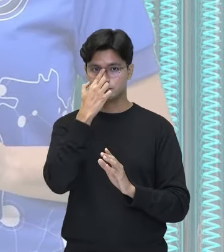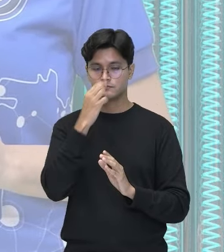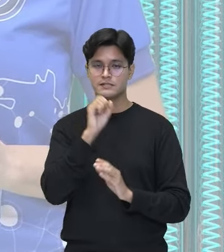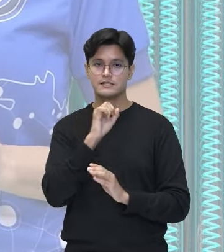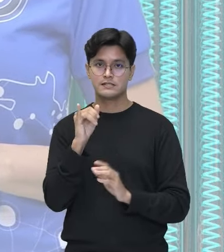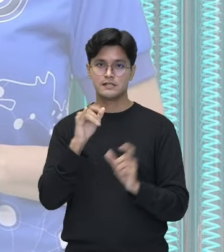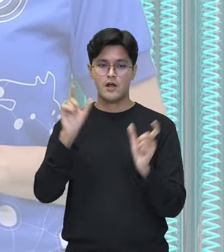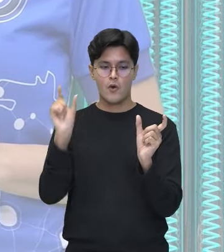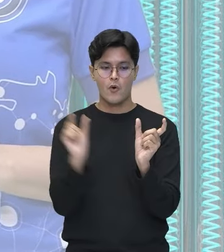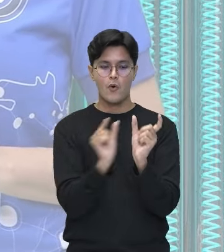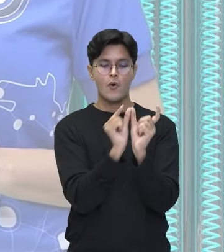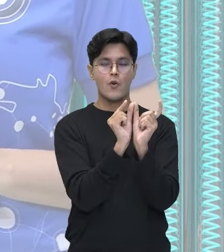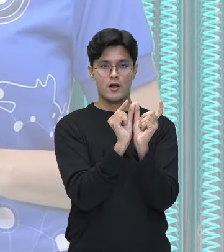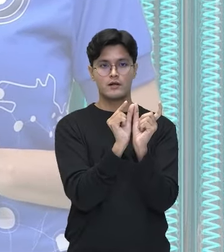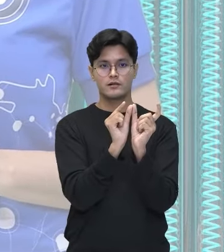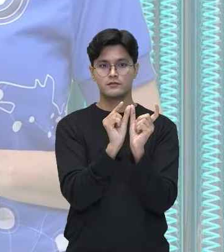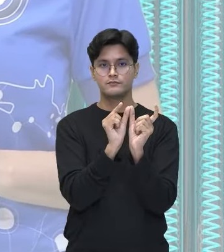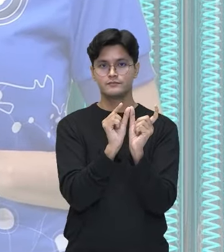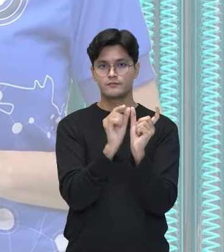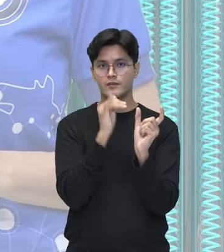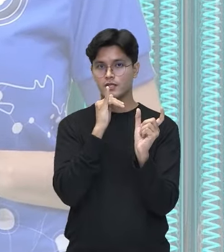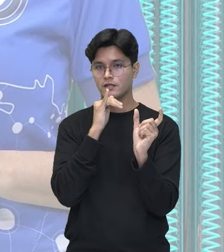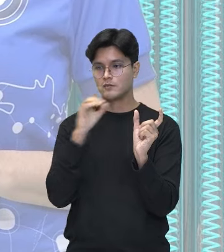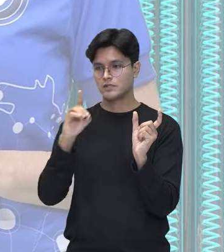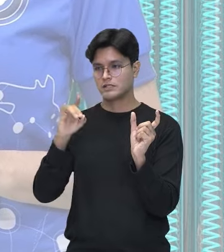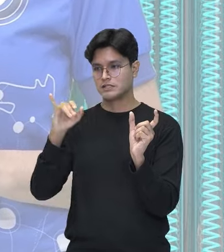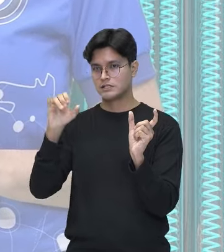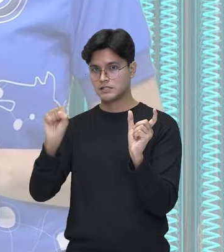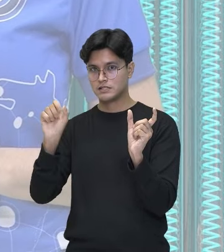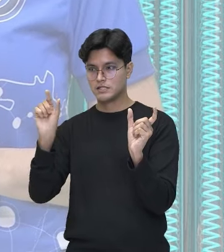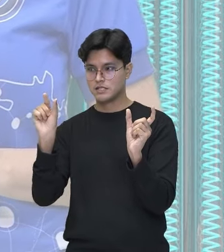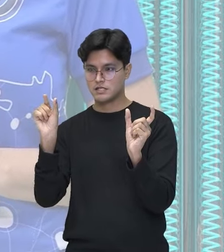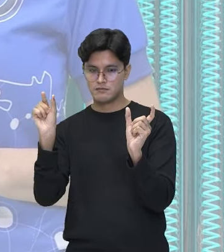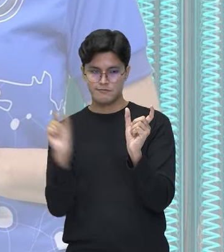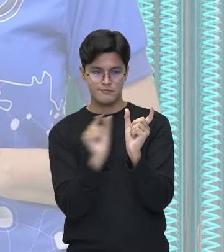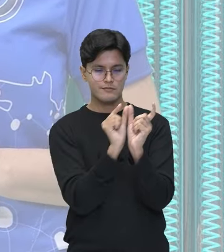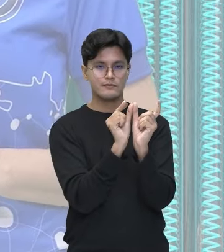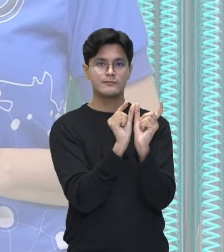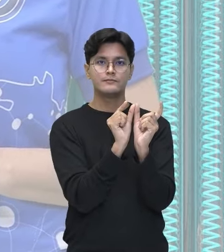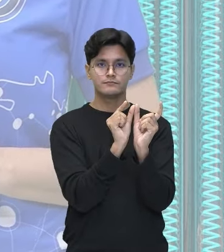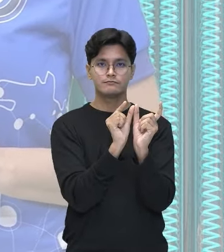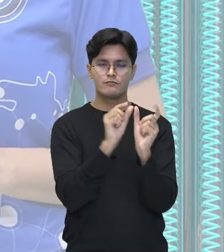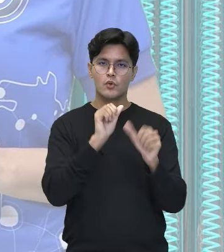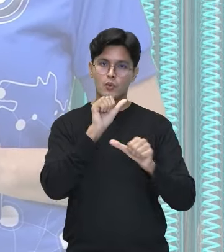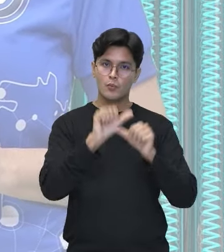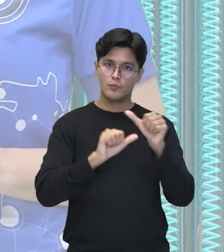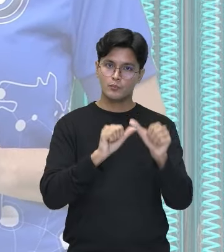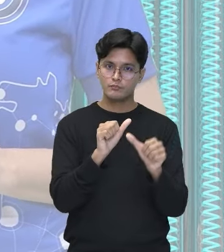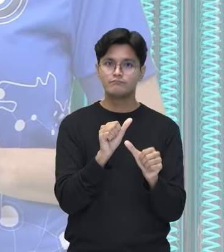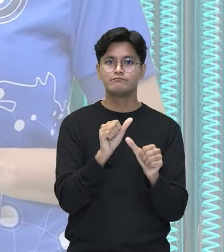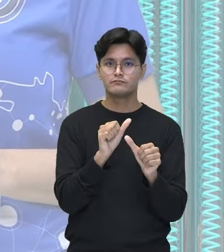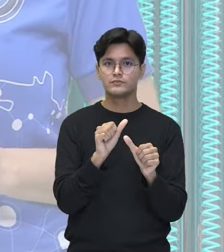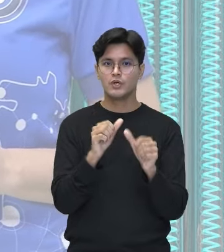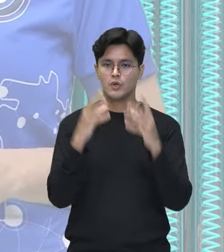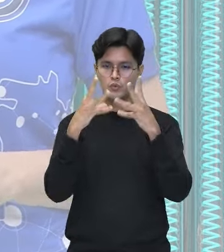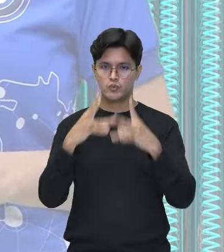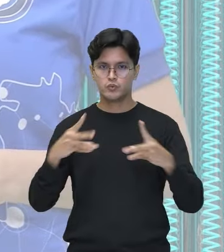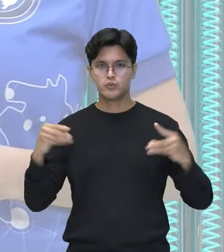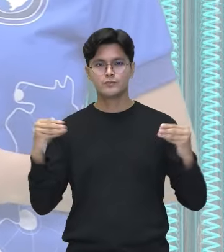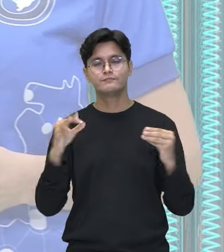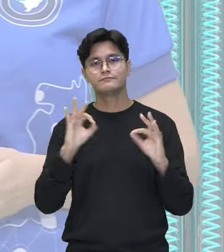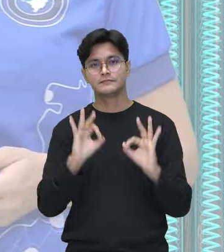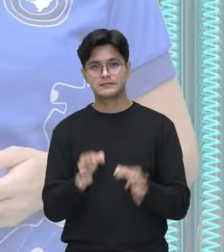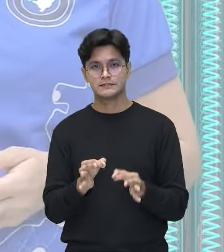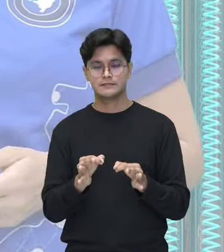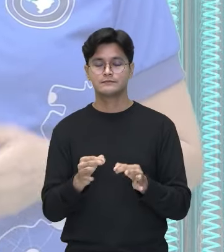prefixo lá na frente da palavra, por exemplo, disappear, já mudou para desaparecer, certo? Vamos ver